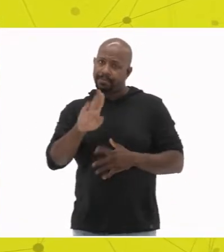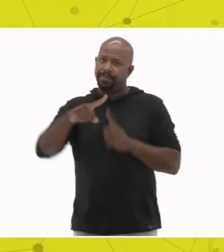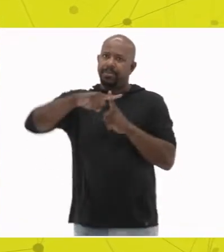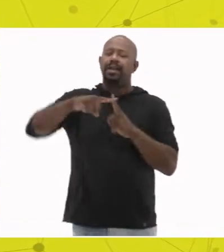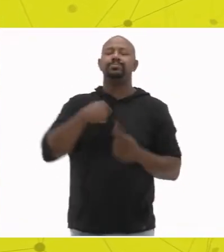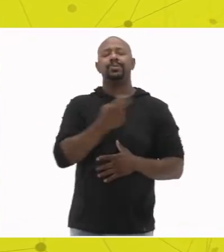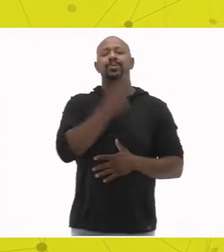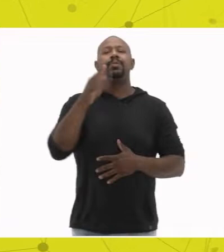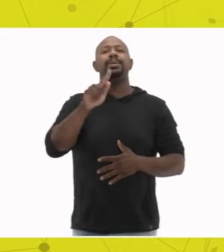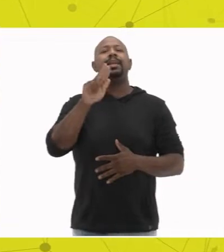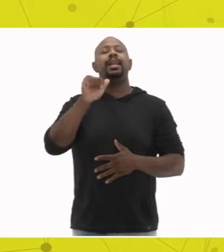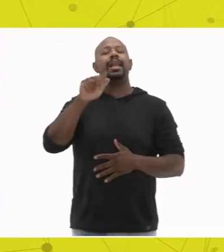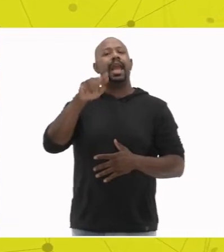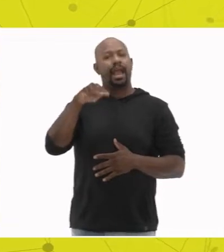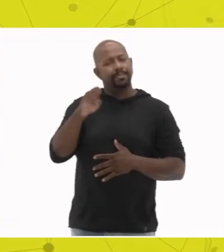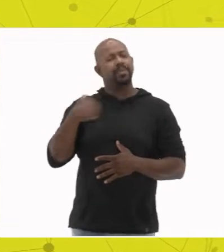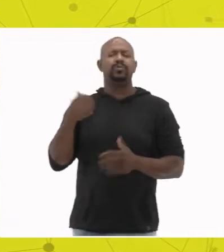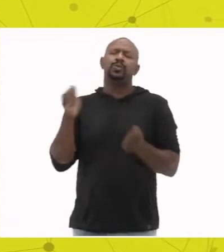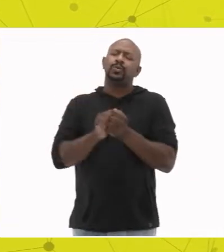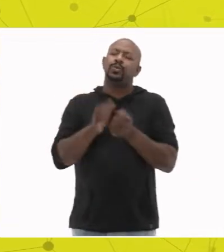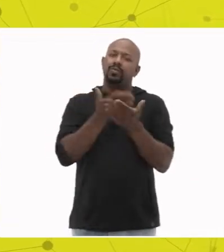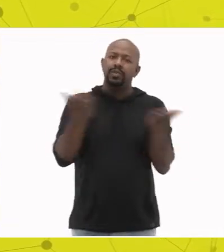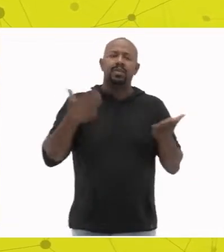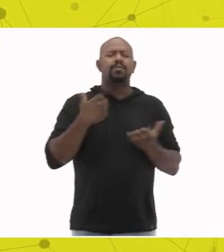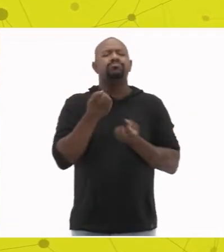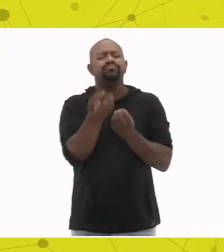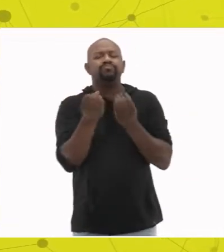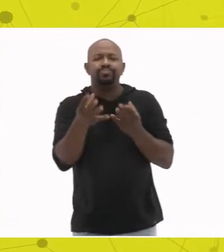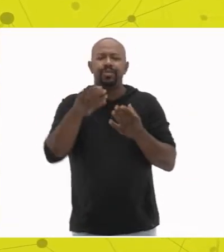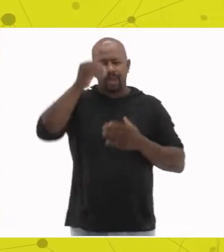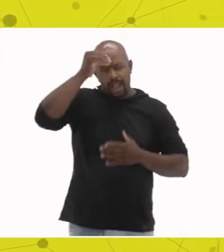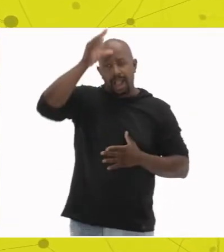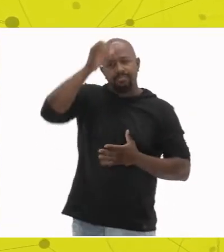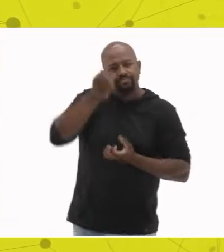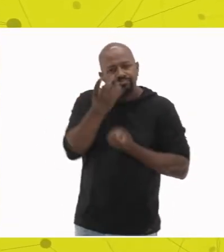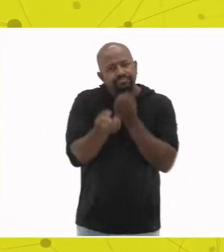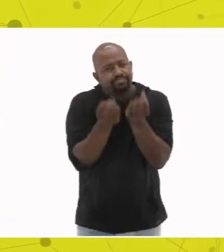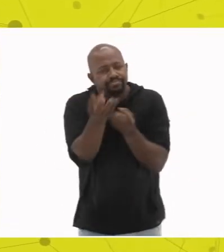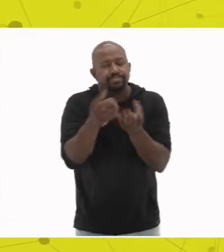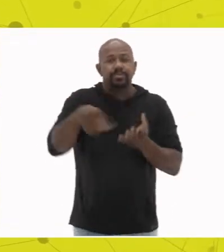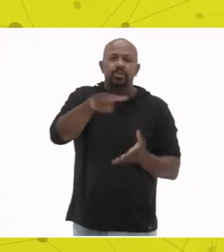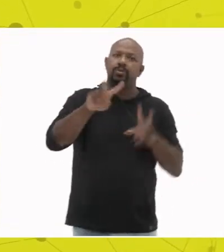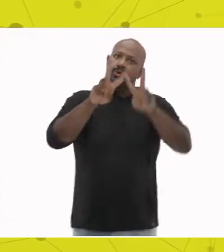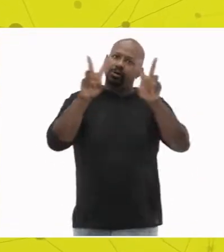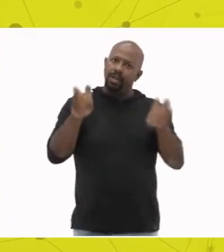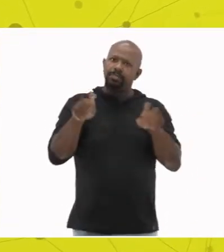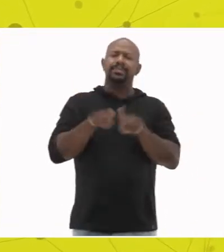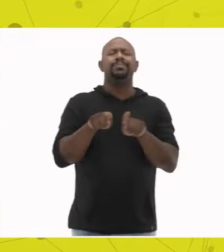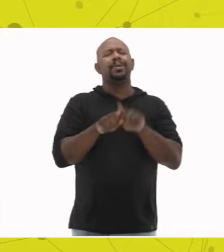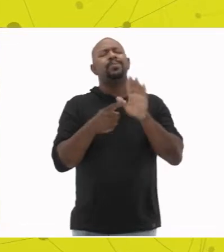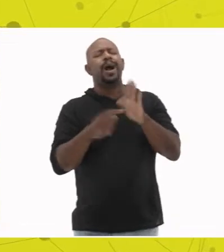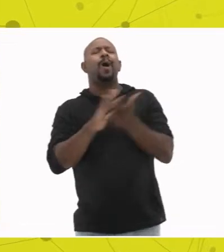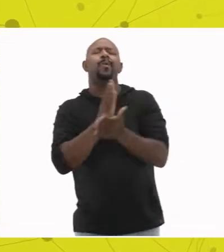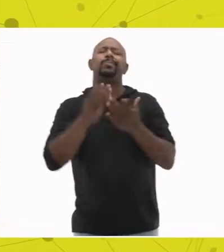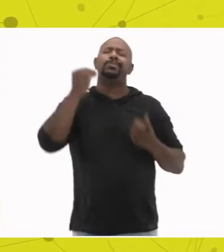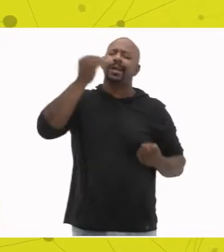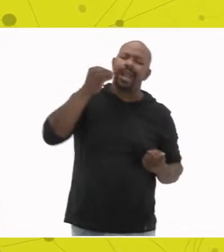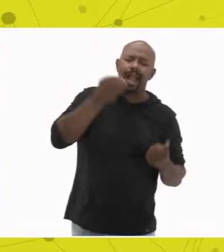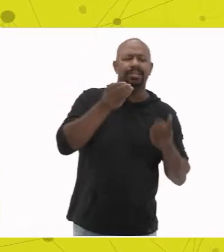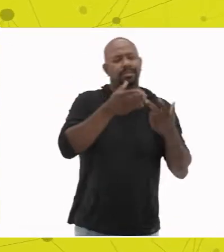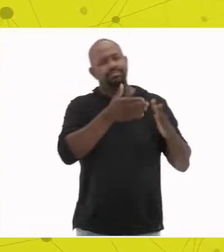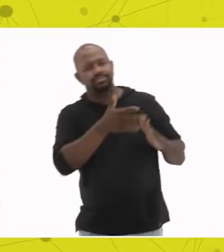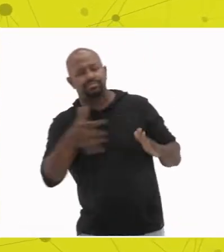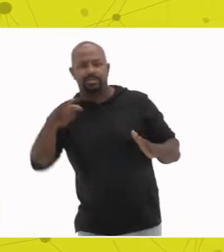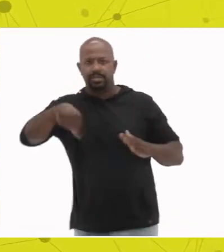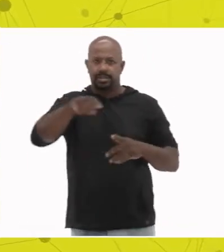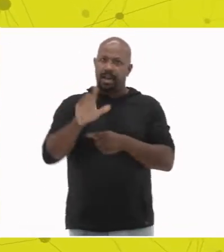Meu nome é Guilherme Xavier e estarei aqui com vocês para compartilhar um pouco de conhecimento sobre o assunto e apresentar algumas experiências e ideias ao